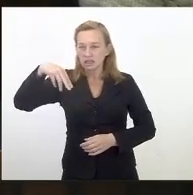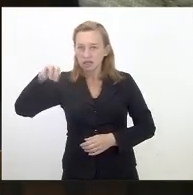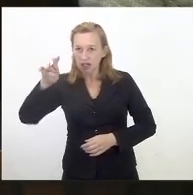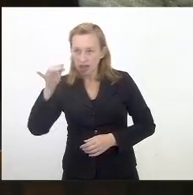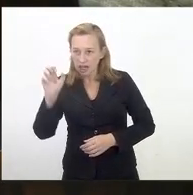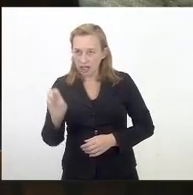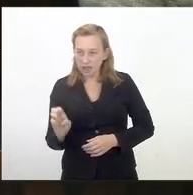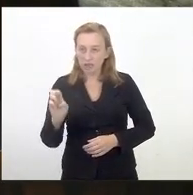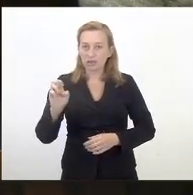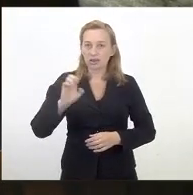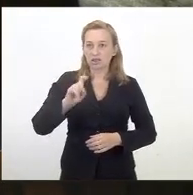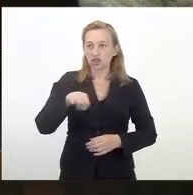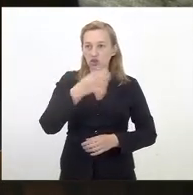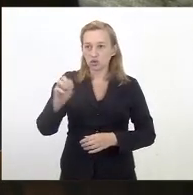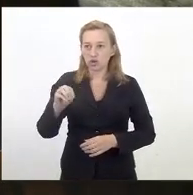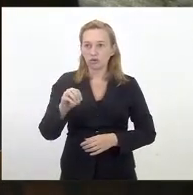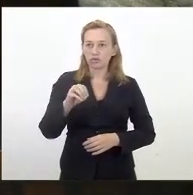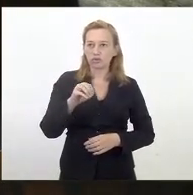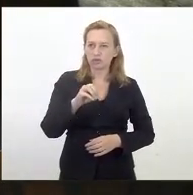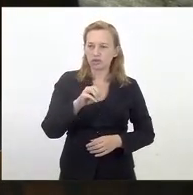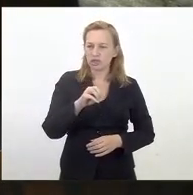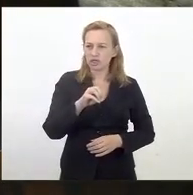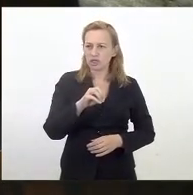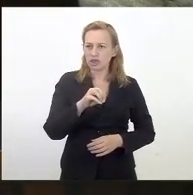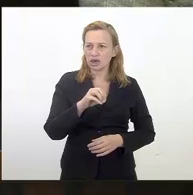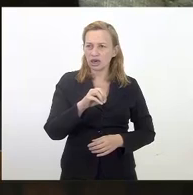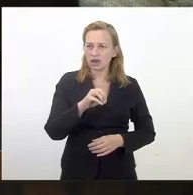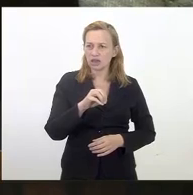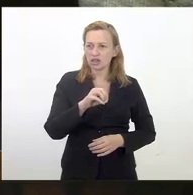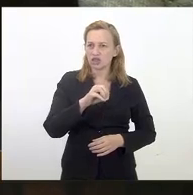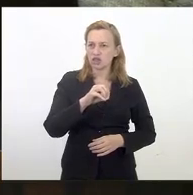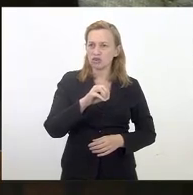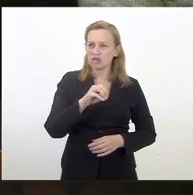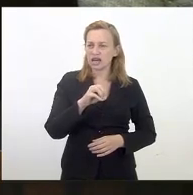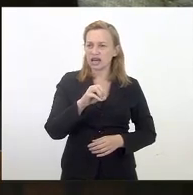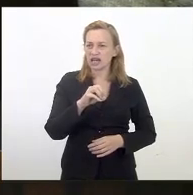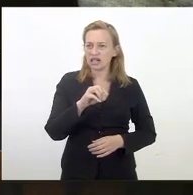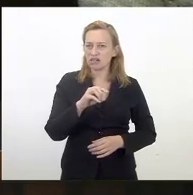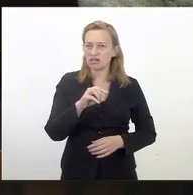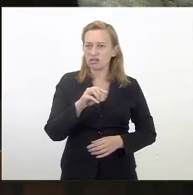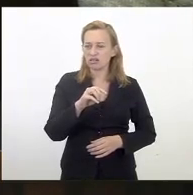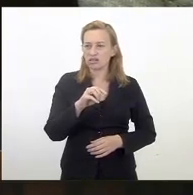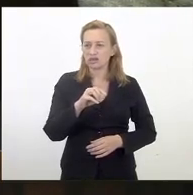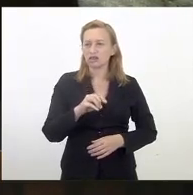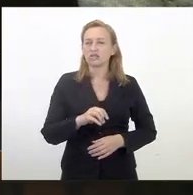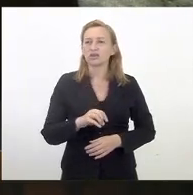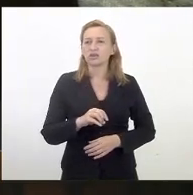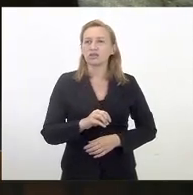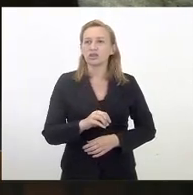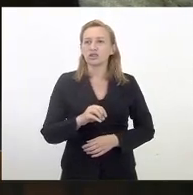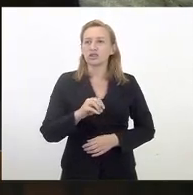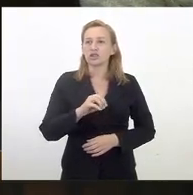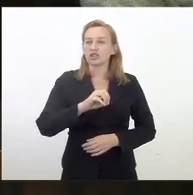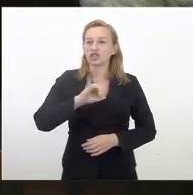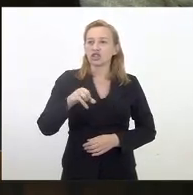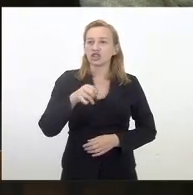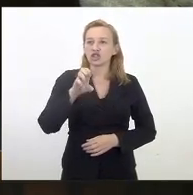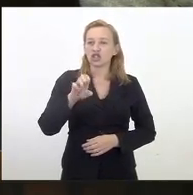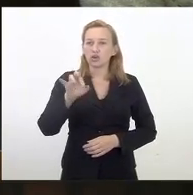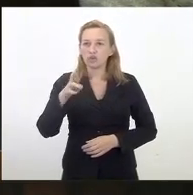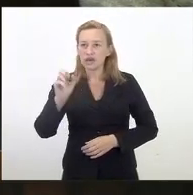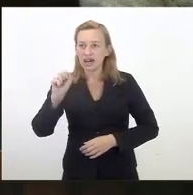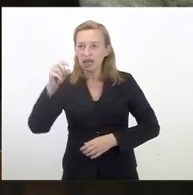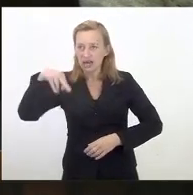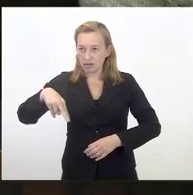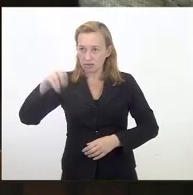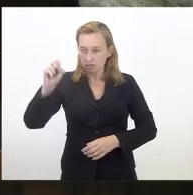João Jerusalém a derrota esmaltes parecer da comissão de normas internas e proposições externas favorável relator Deputado